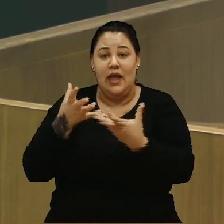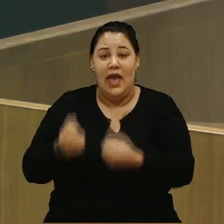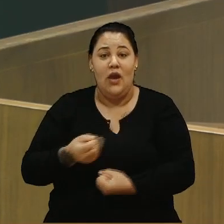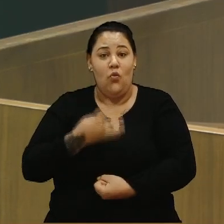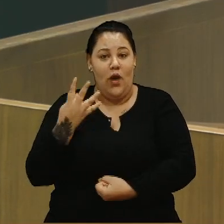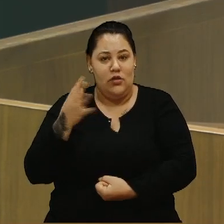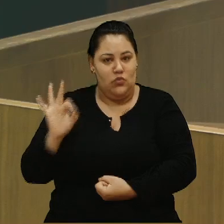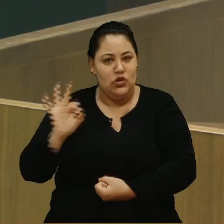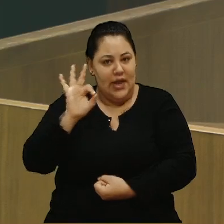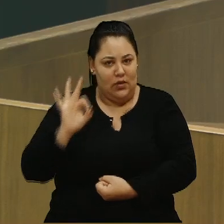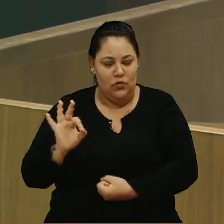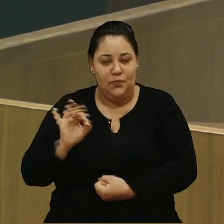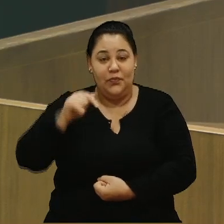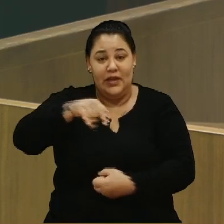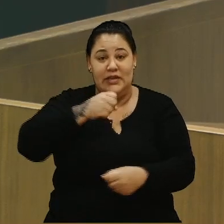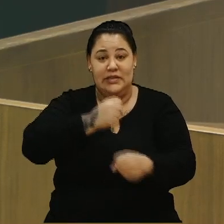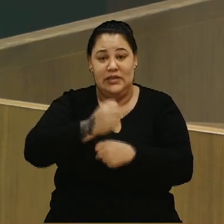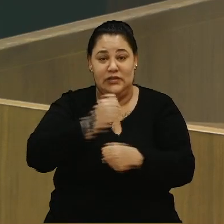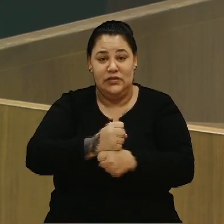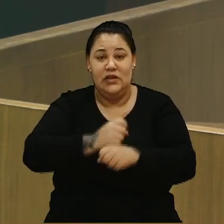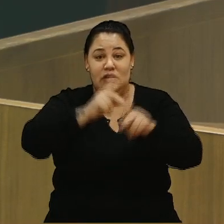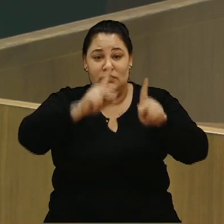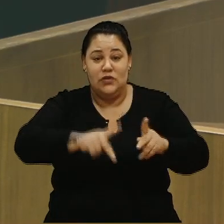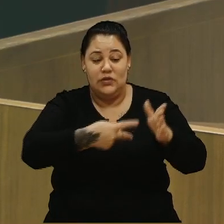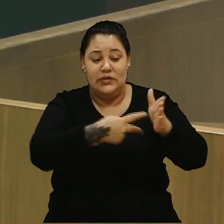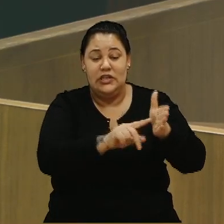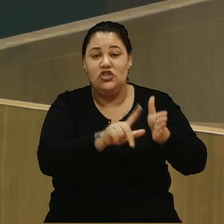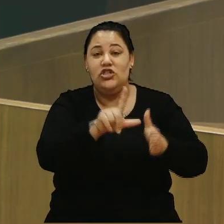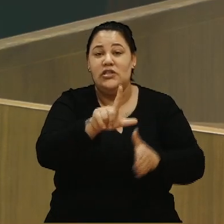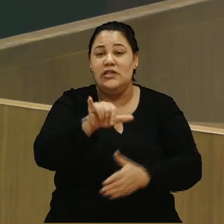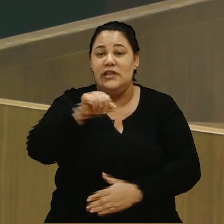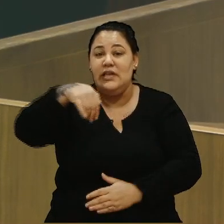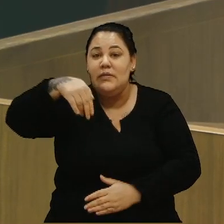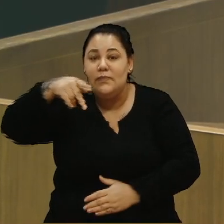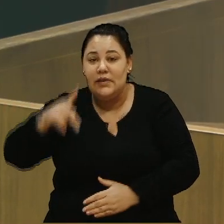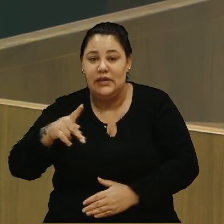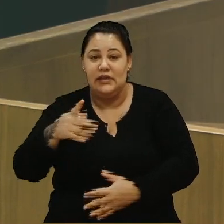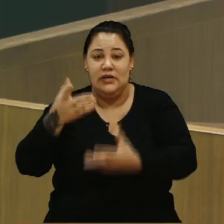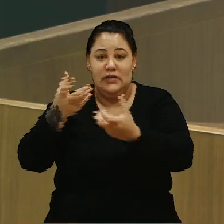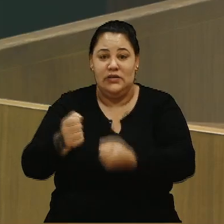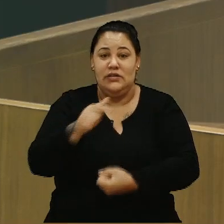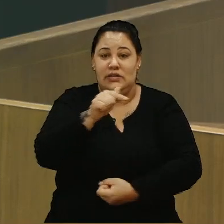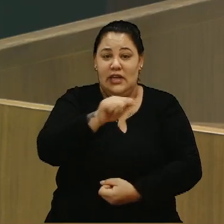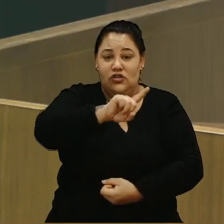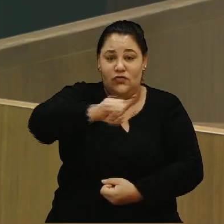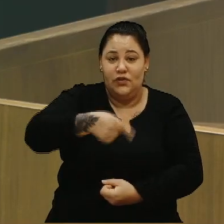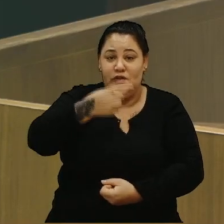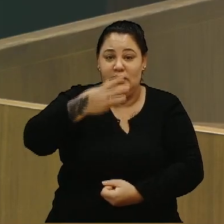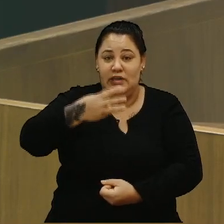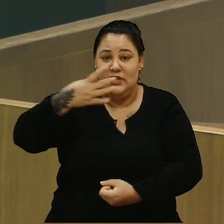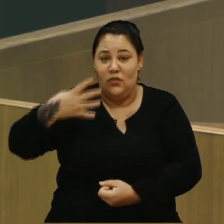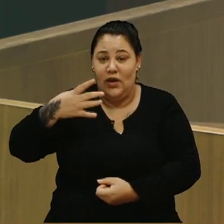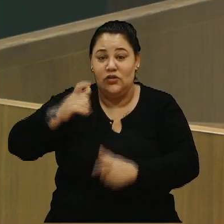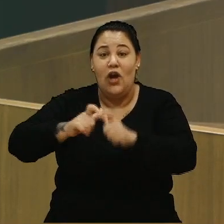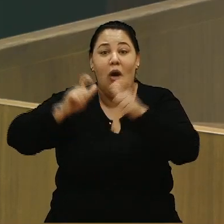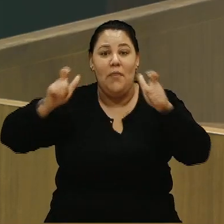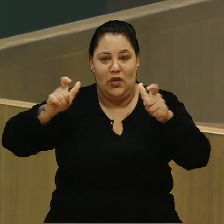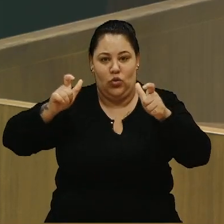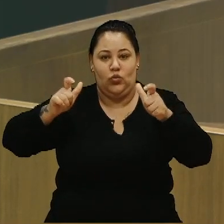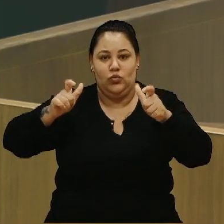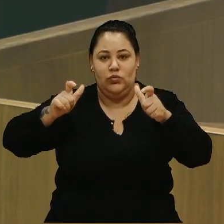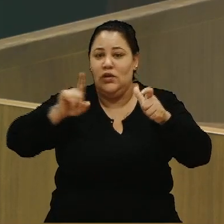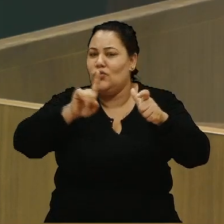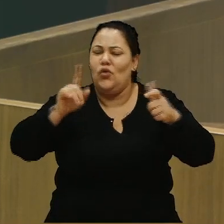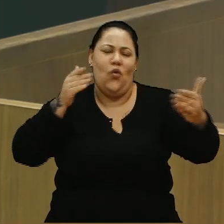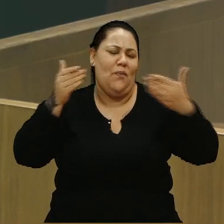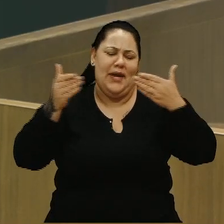ano, o pessoal que pertence ao Sindilimp ganhou 7,34% de aumento. Não comparando, pois a